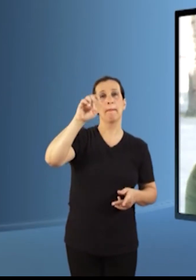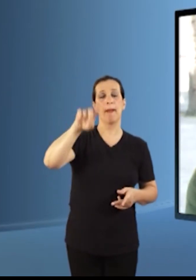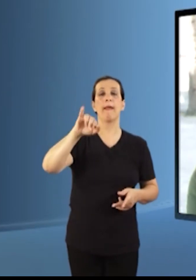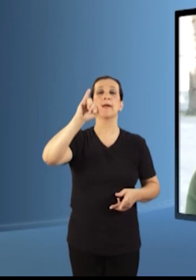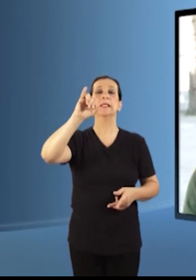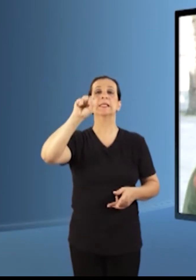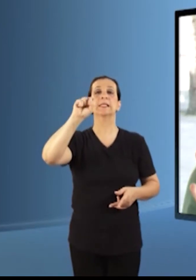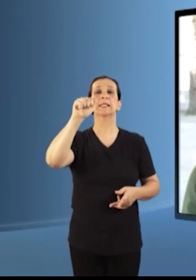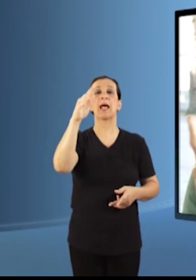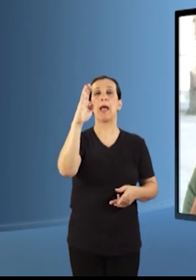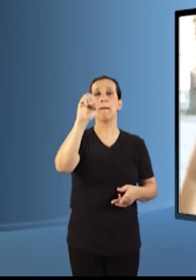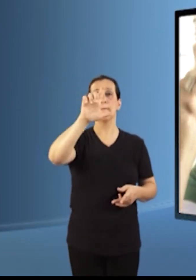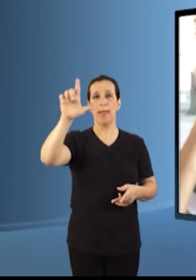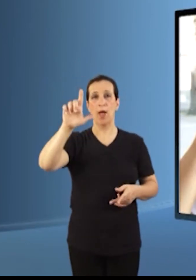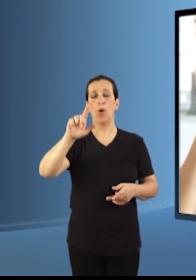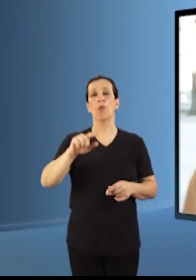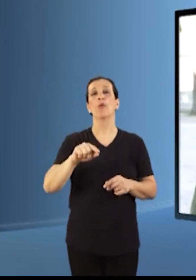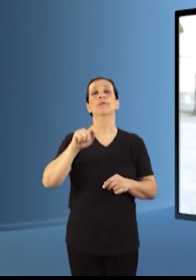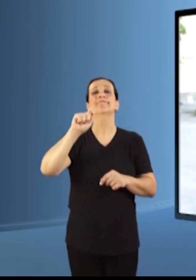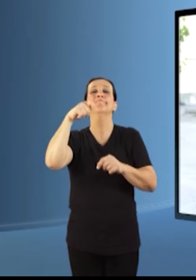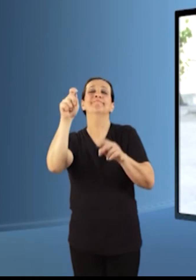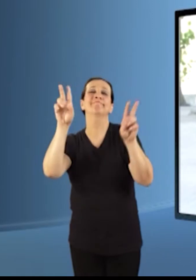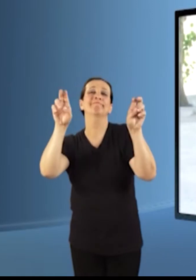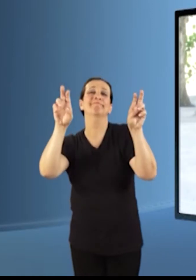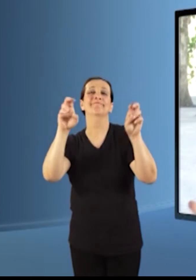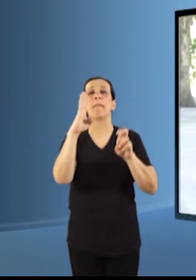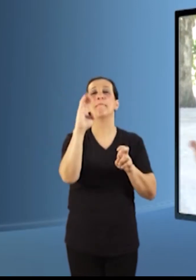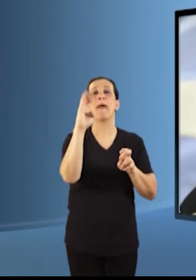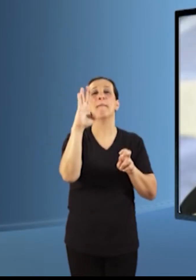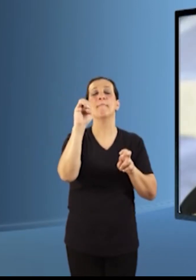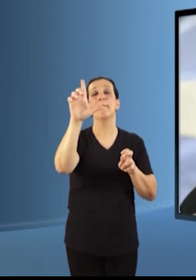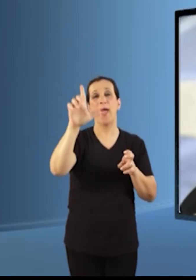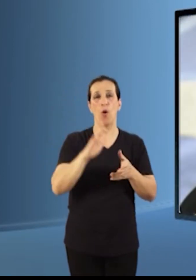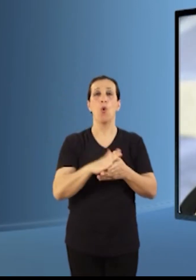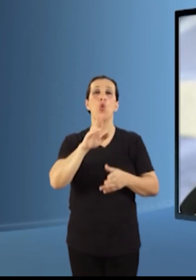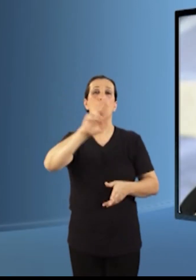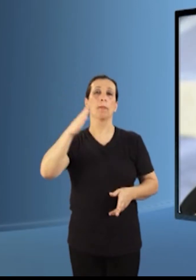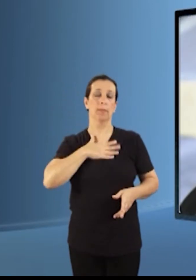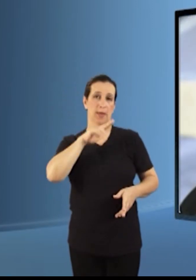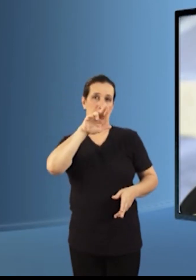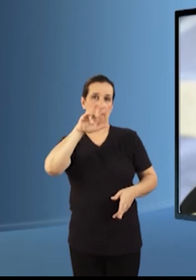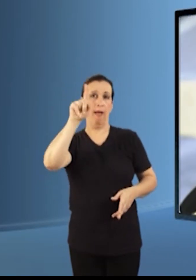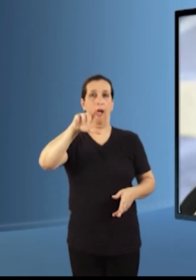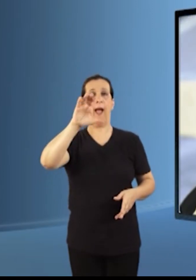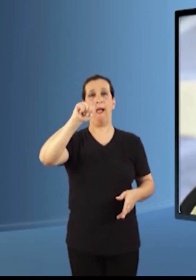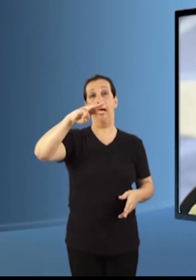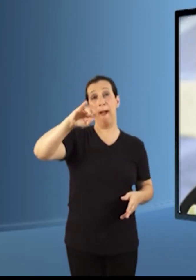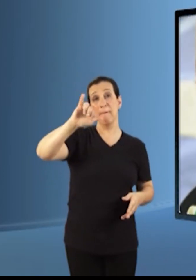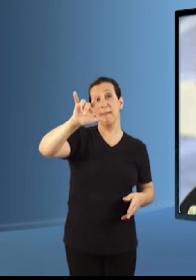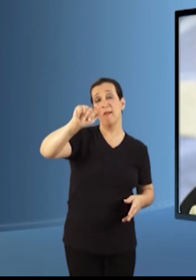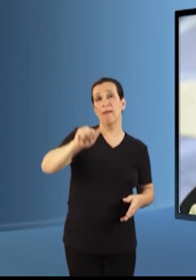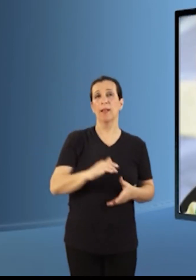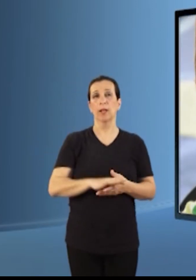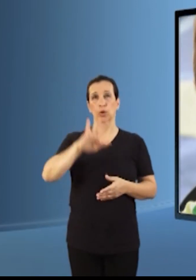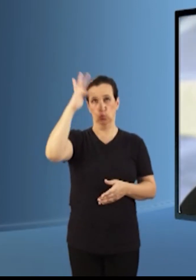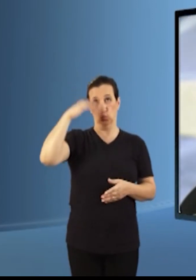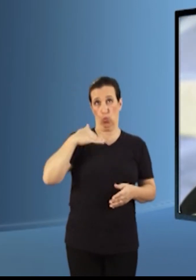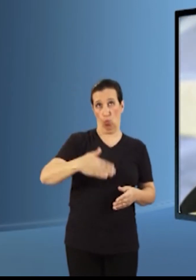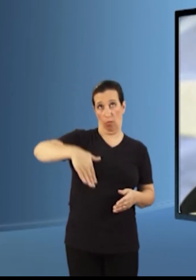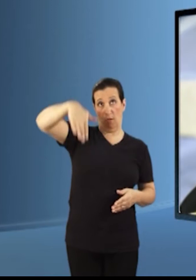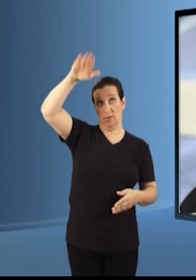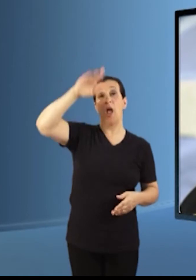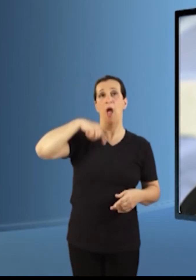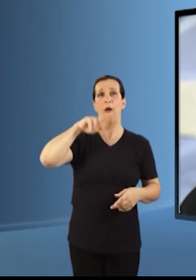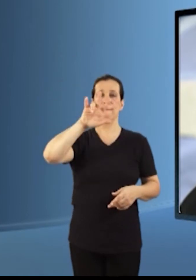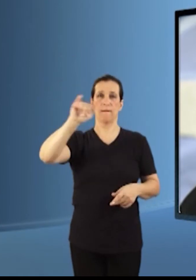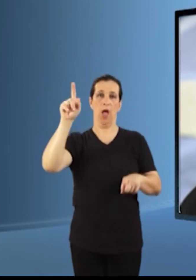mãe é Isabel, o apelido dela é Bebel, o nome da minha irmã é Camila. Quando